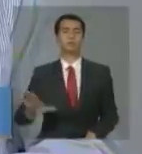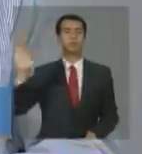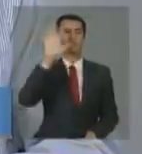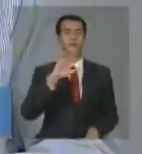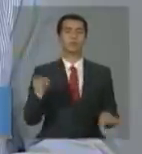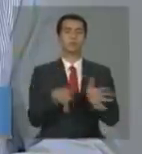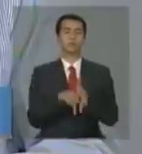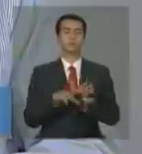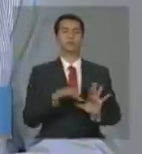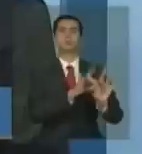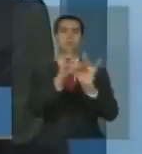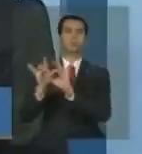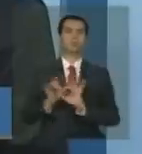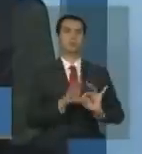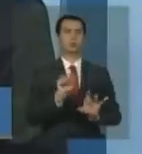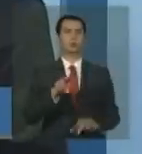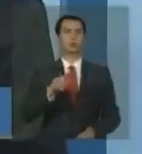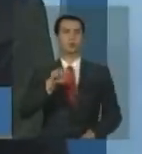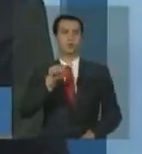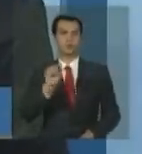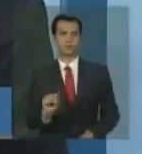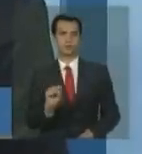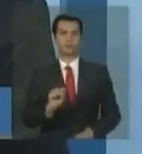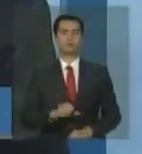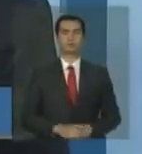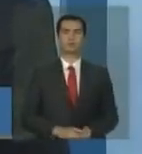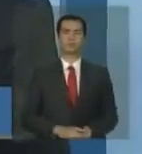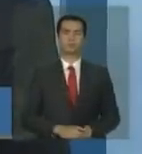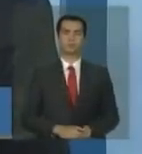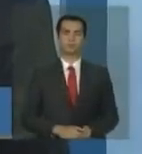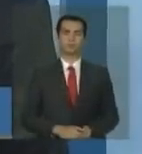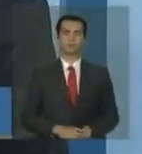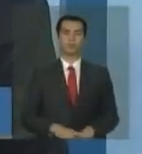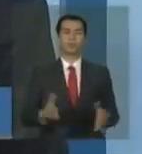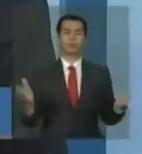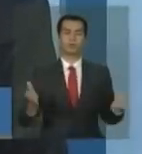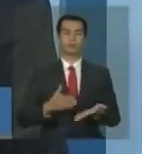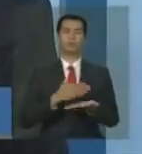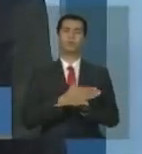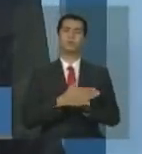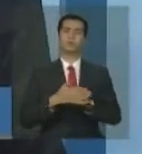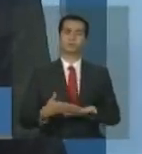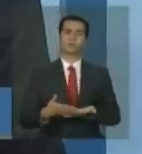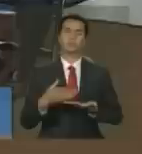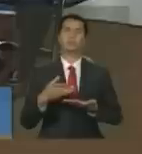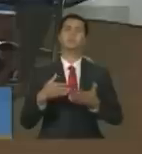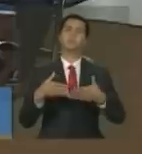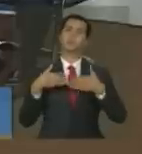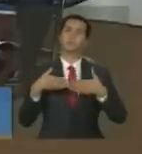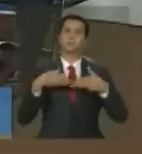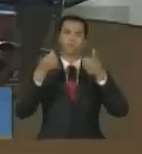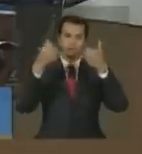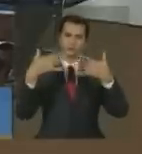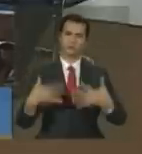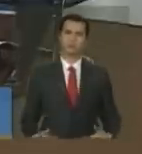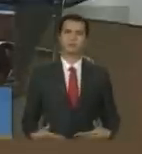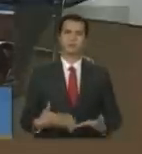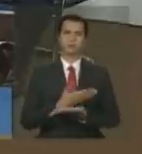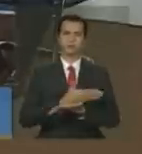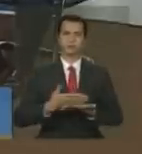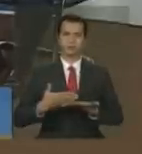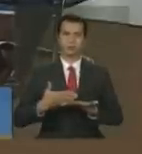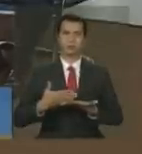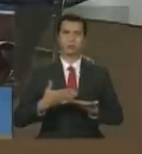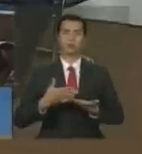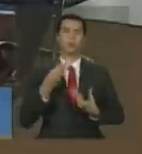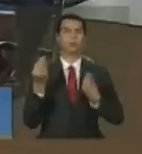também do Departamento de Gestão do SUAS. Vamos então às nossas primeiras explicações aí em